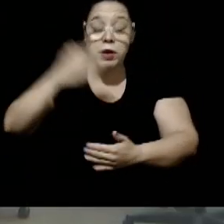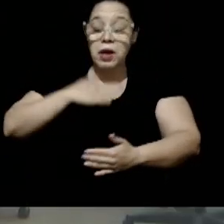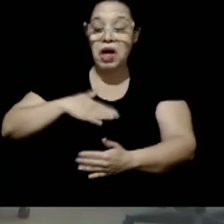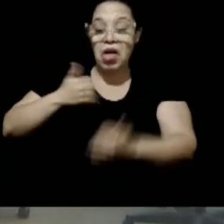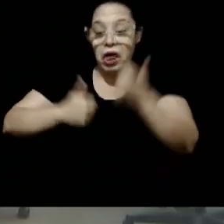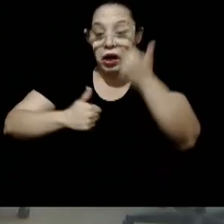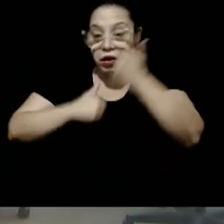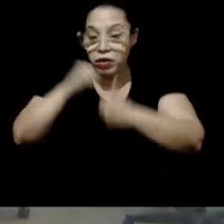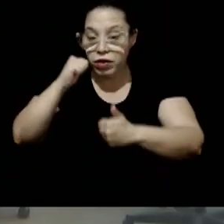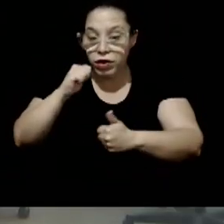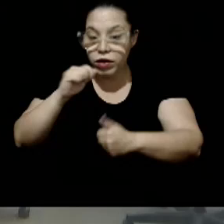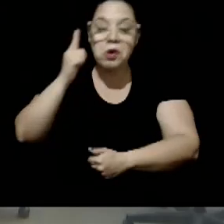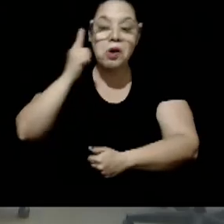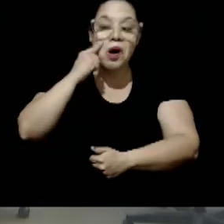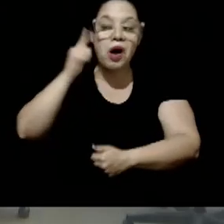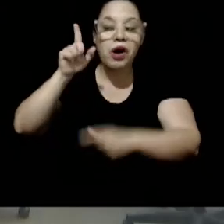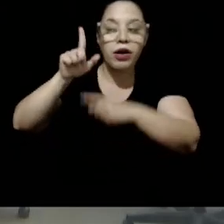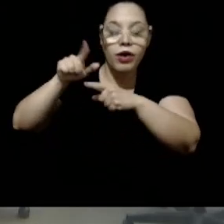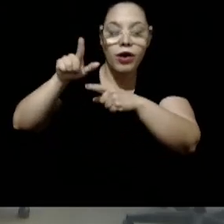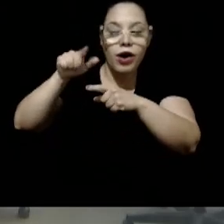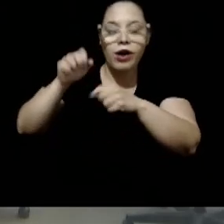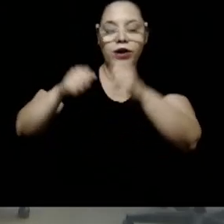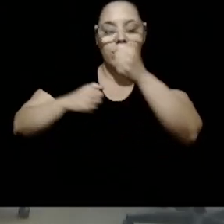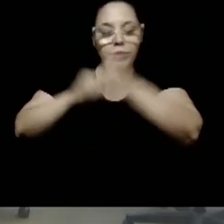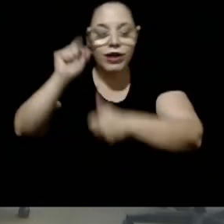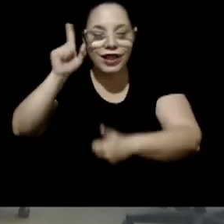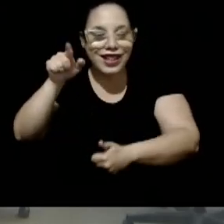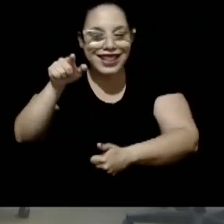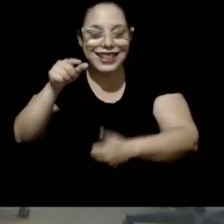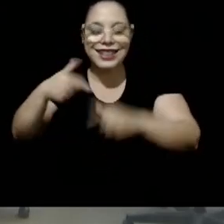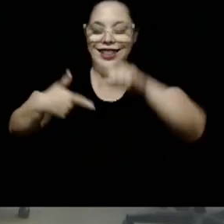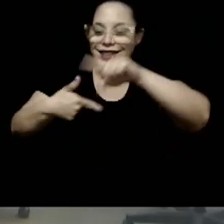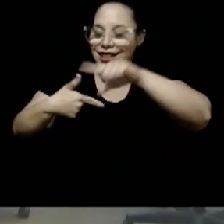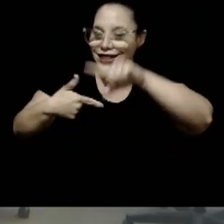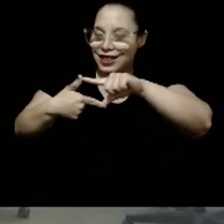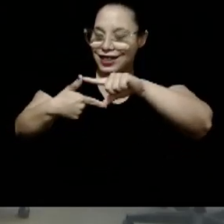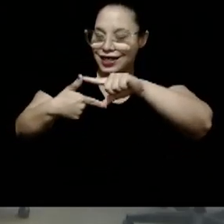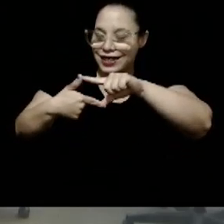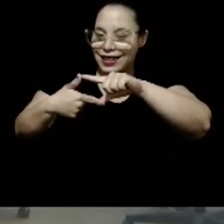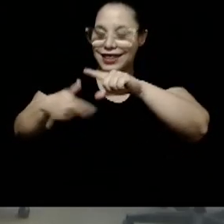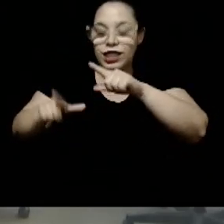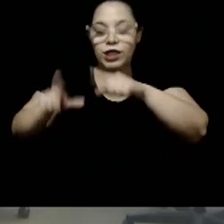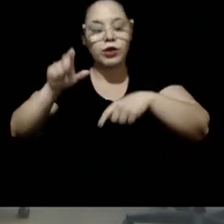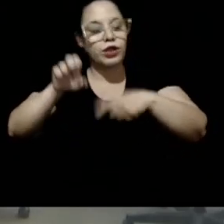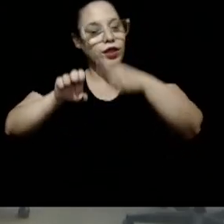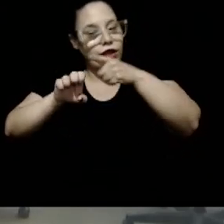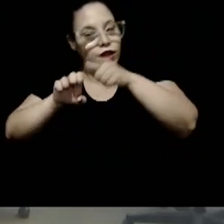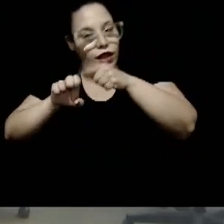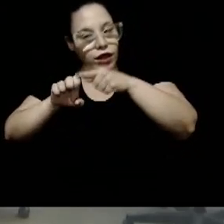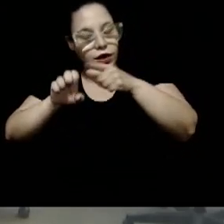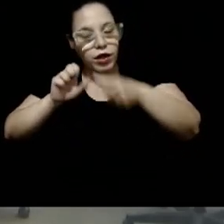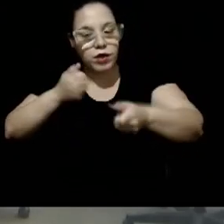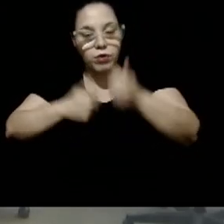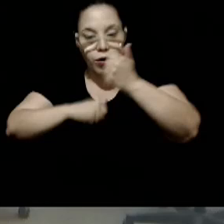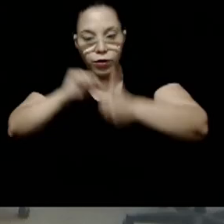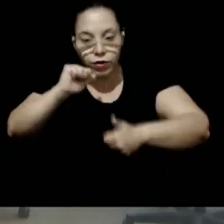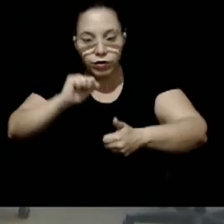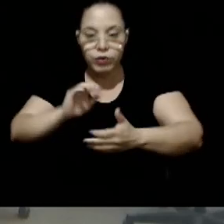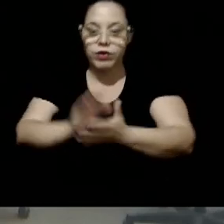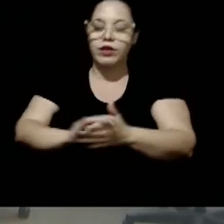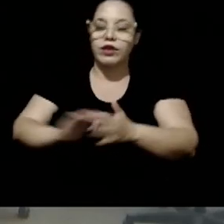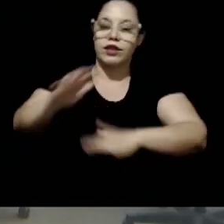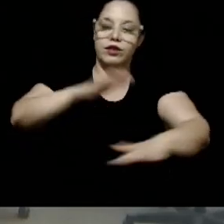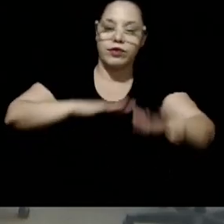wle Sport aí um quadro que fala sobre os mais diversos esportes desenvolvidos na cidade e na região